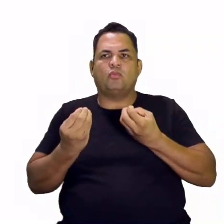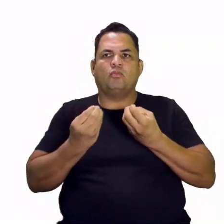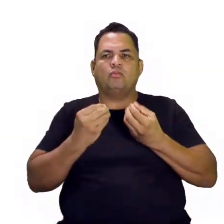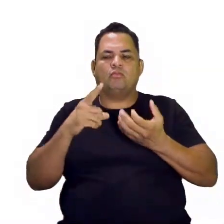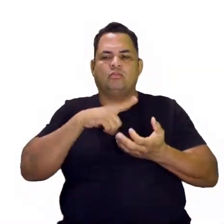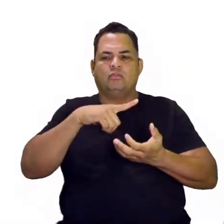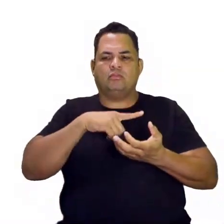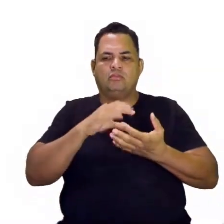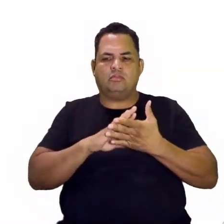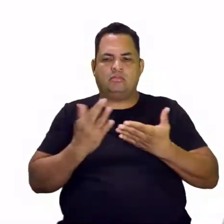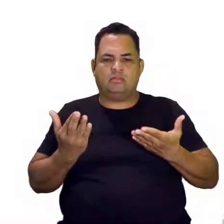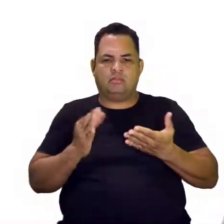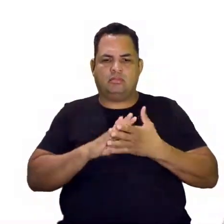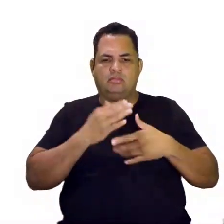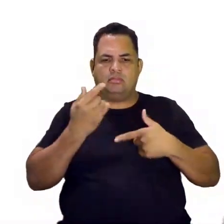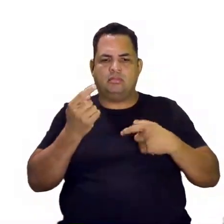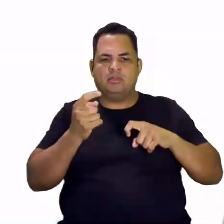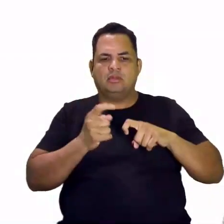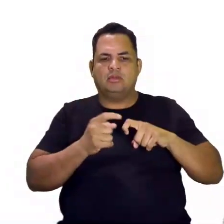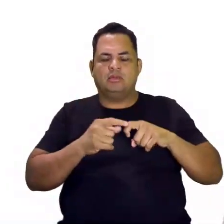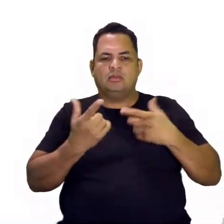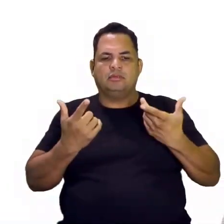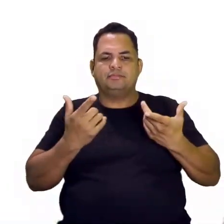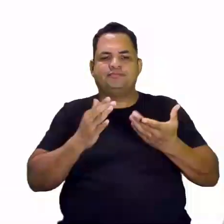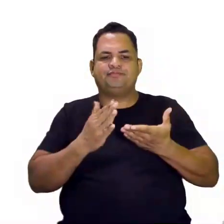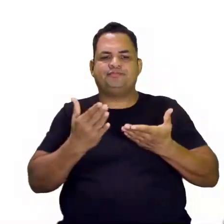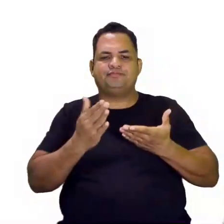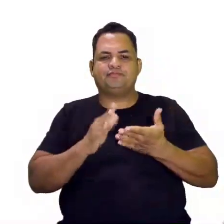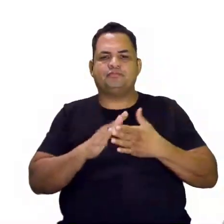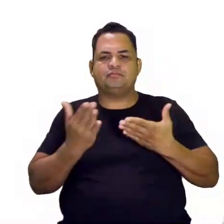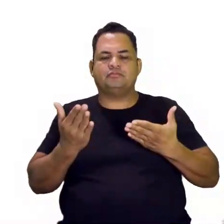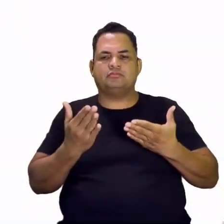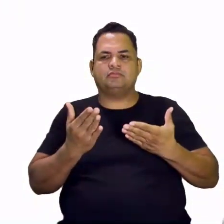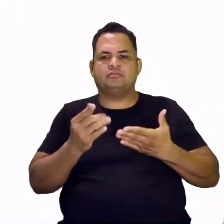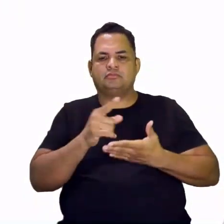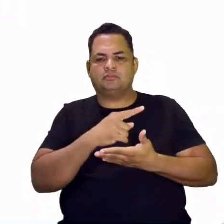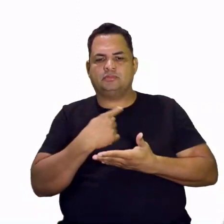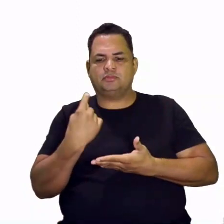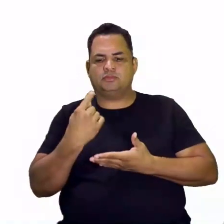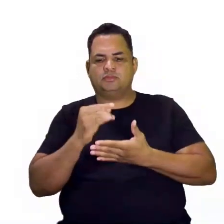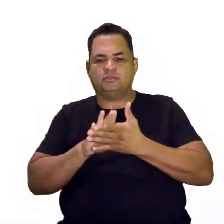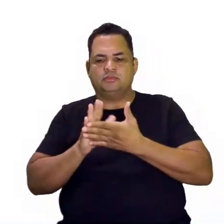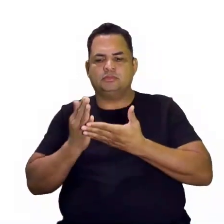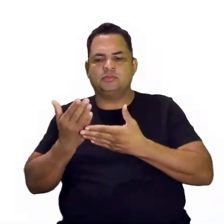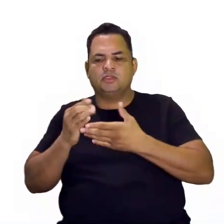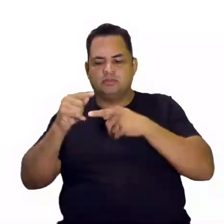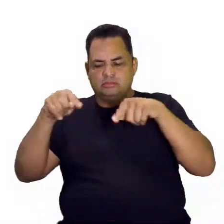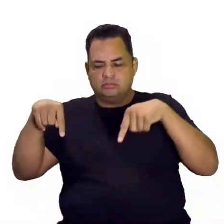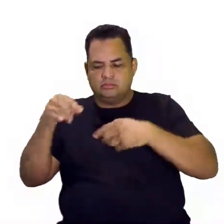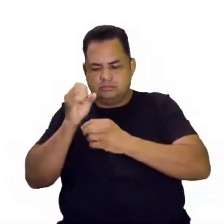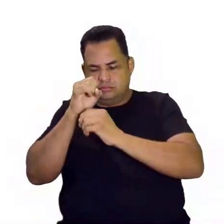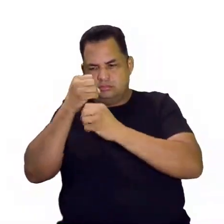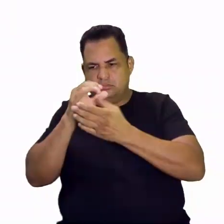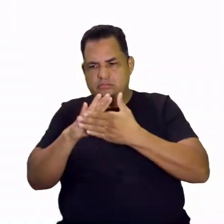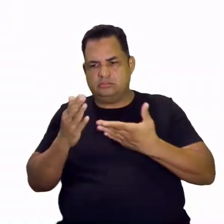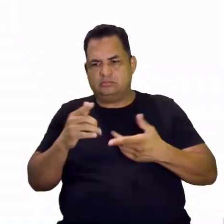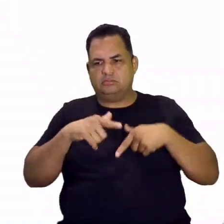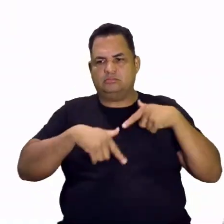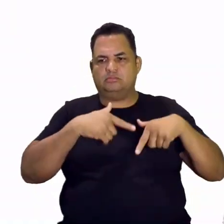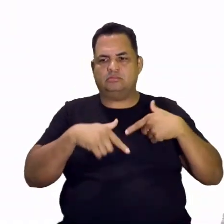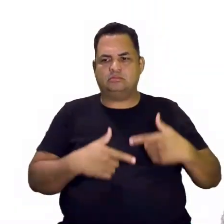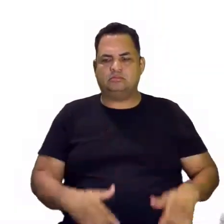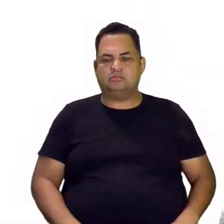dessa medicação. Então é nessas plaquinhas de Petri, dentro das culturas que nós trabalhamos com elas, tá bom? Vamos